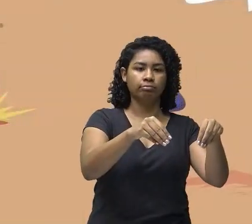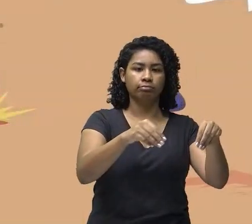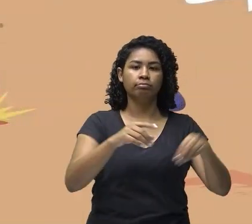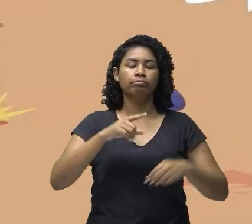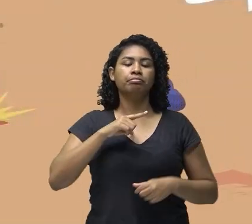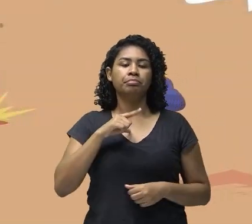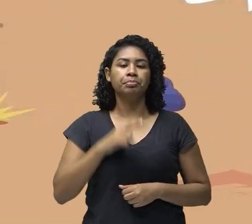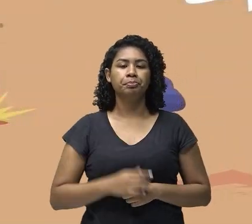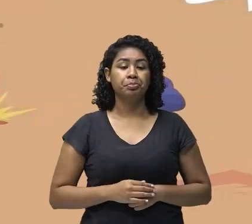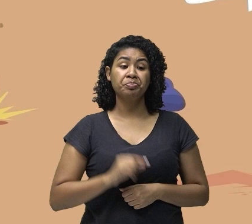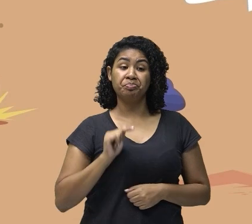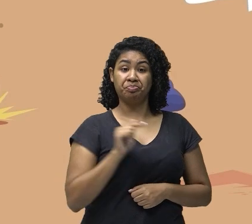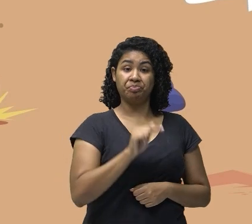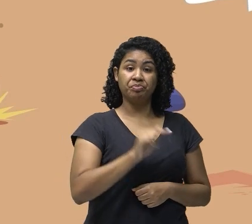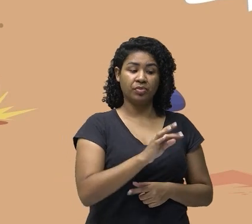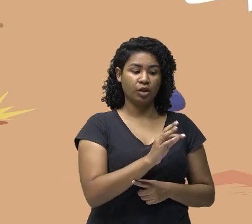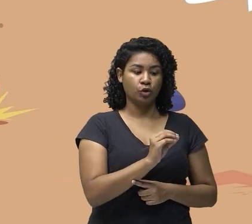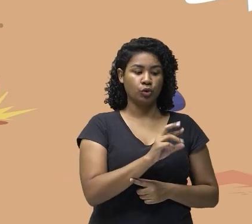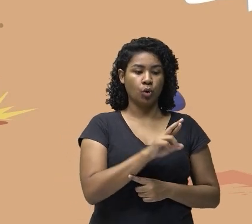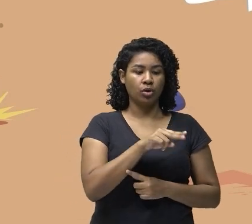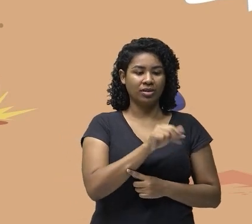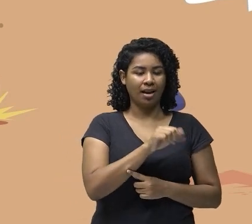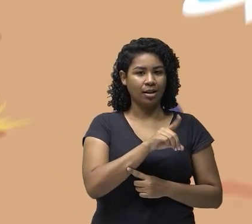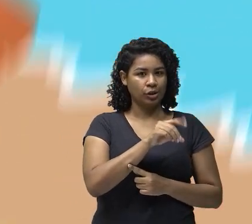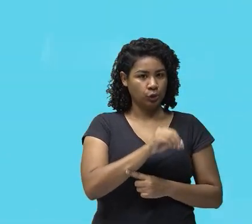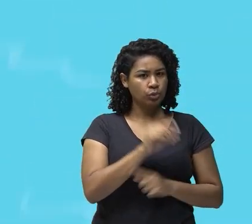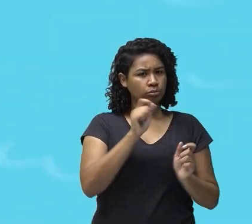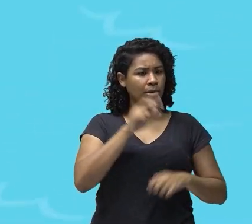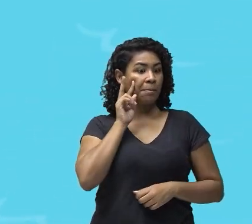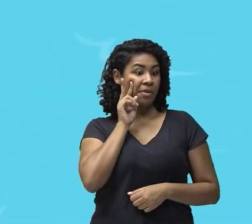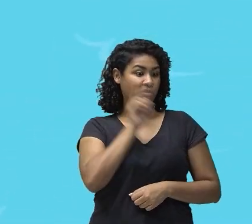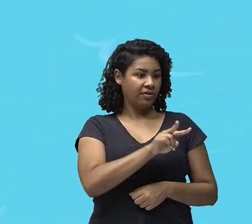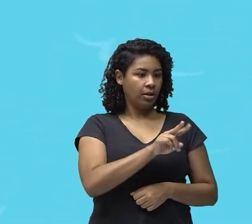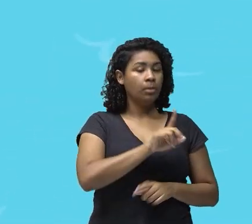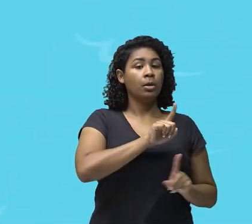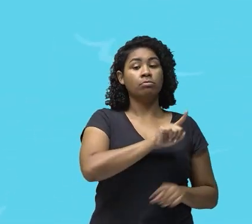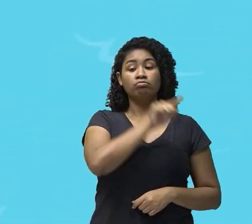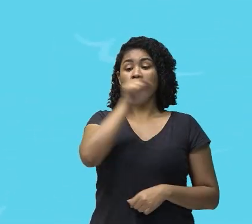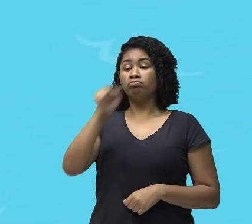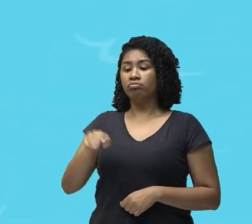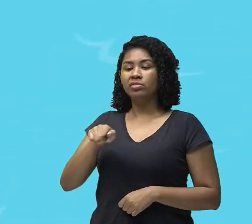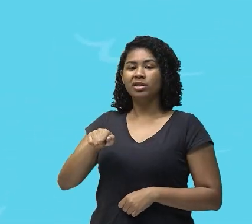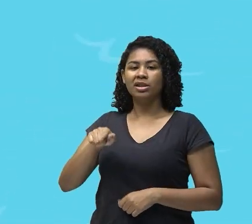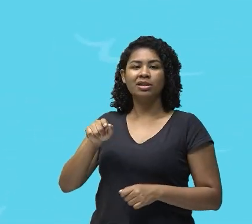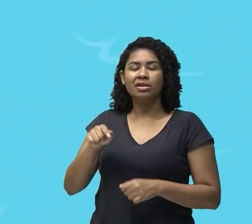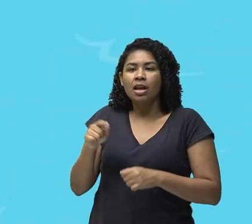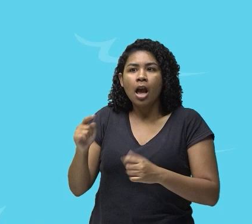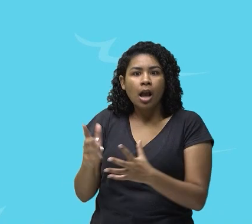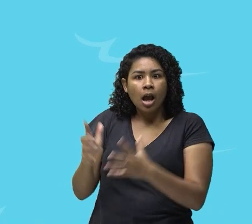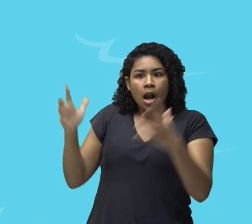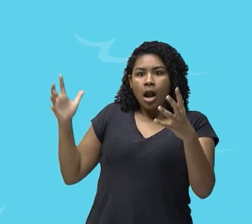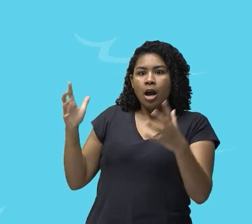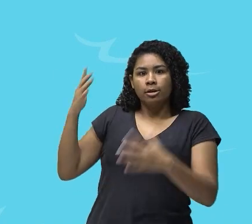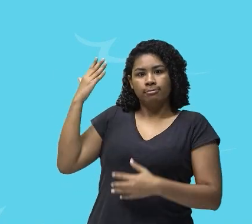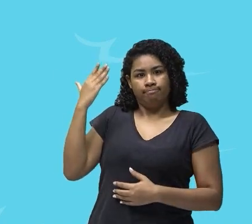disso, um tornado pode ser percebido inteiramente a olho nu, enquanto os furacões são grandes demais para isso.